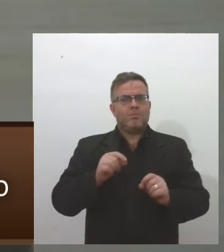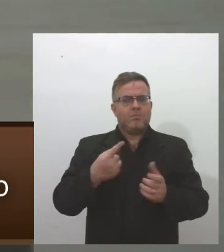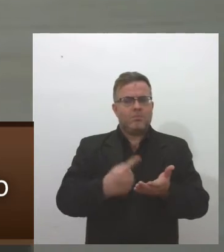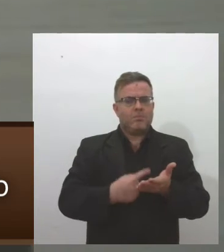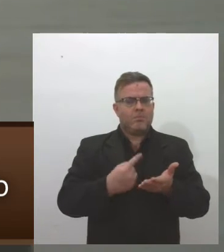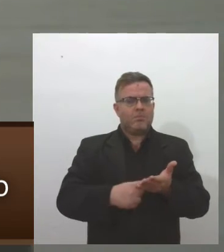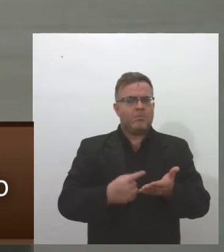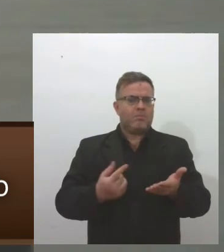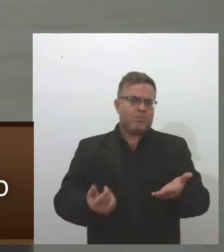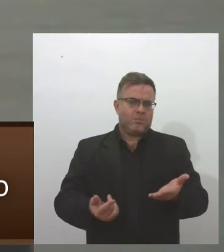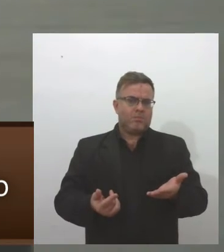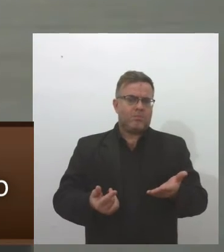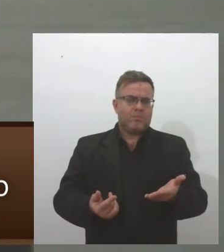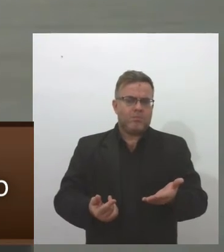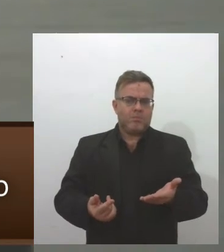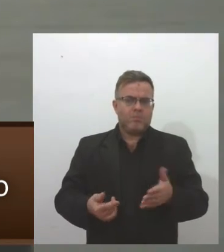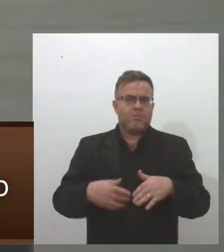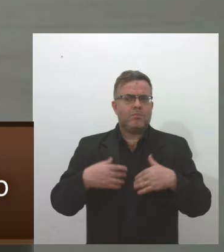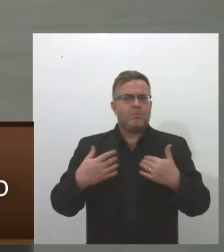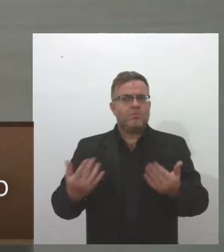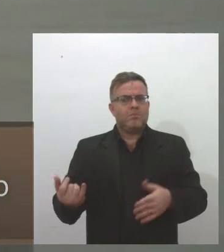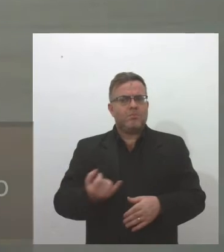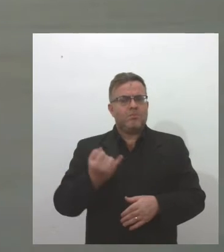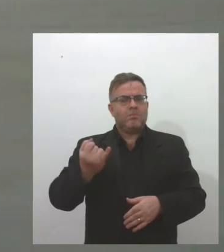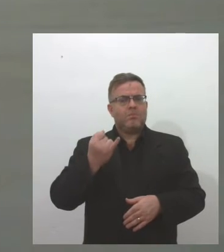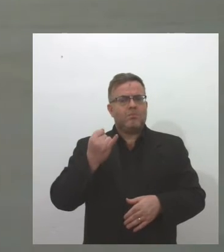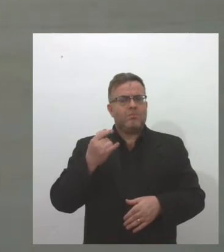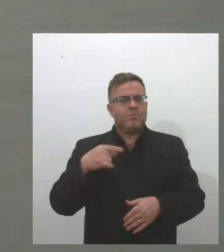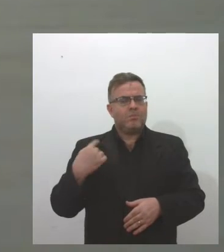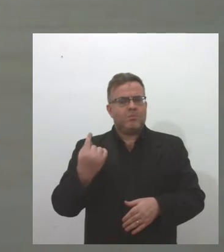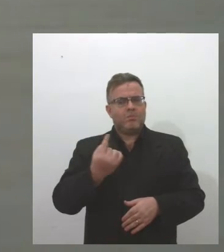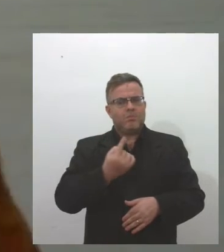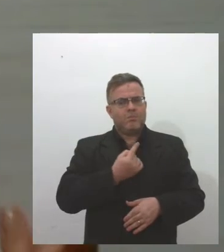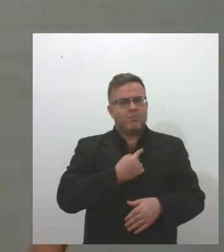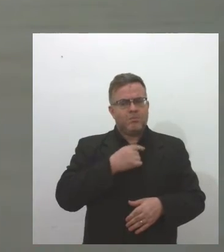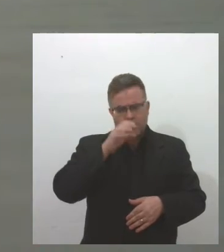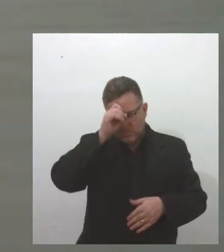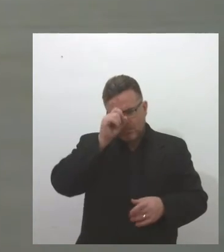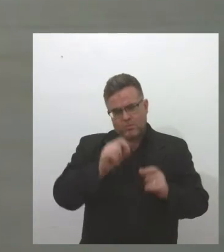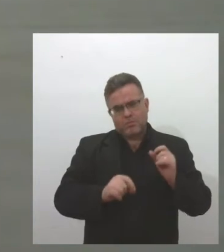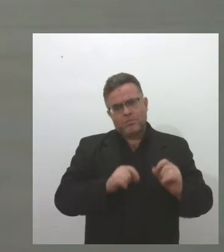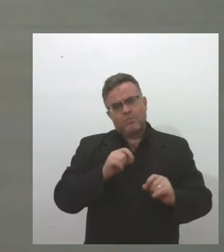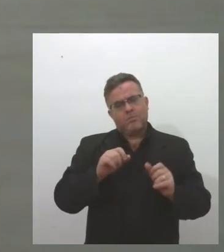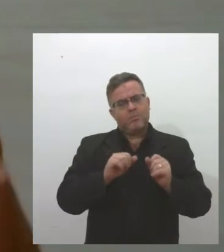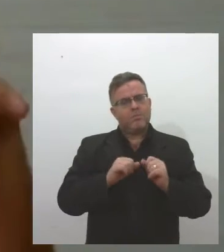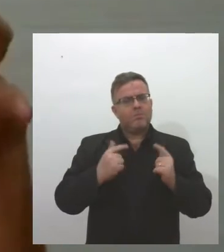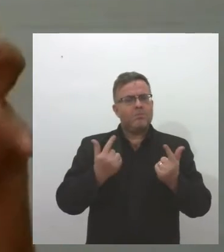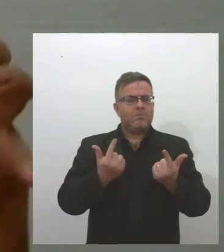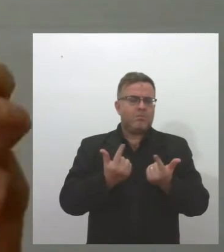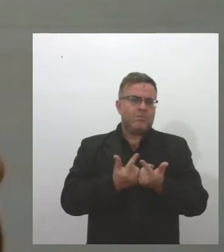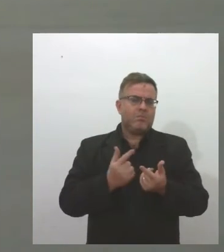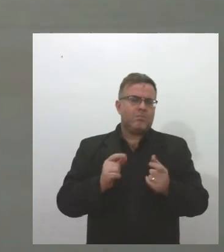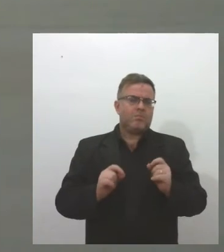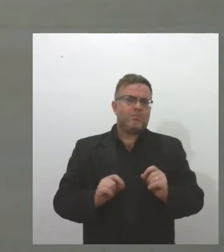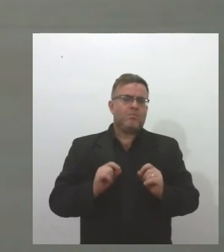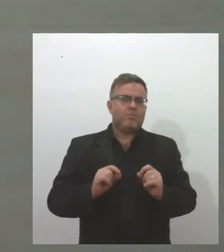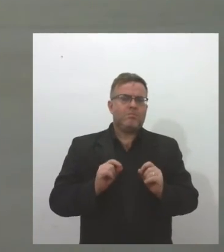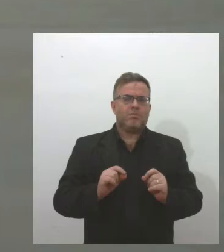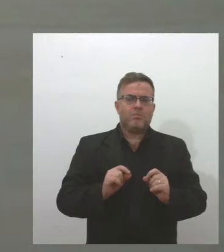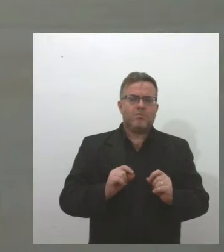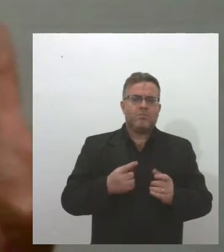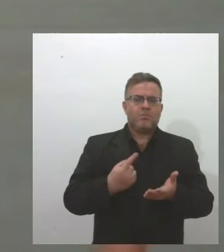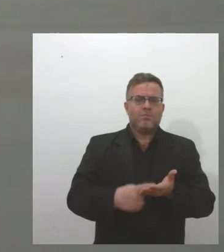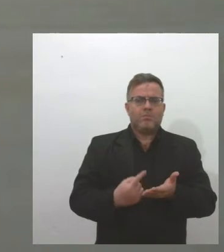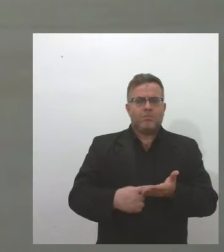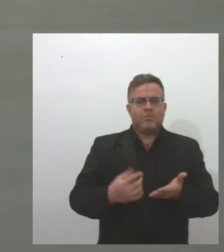da Câmara Municipal. É muito importante a gente levar, né, o que a Assembleia Legislativa, né, pegou aí